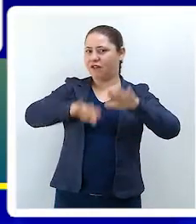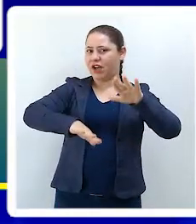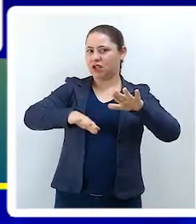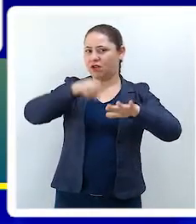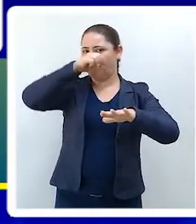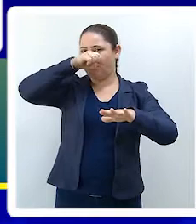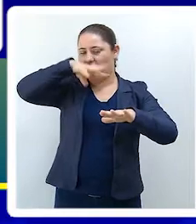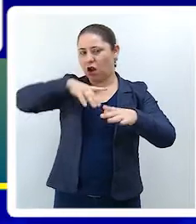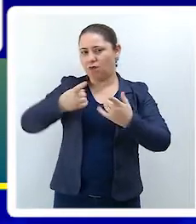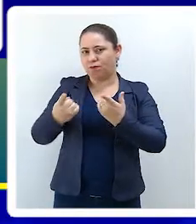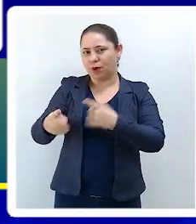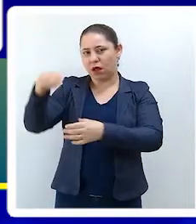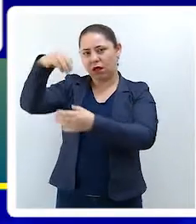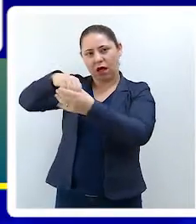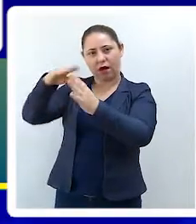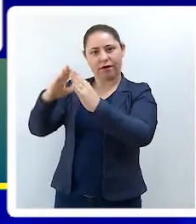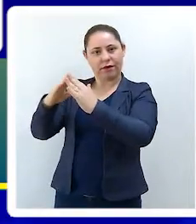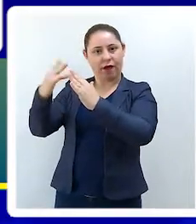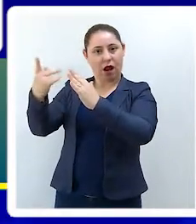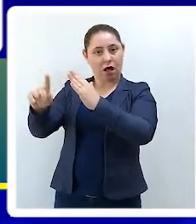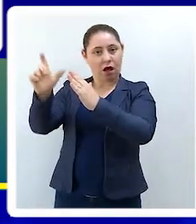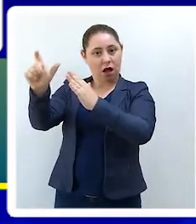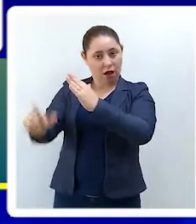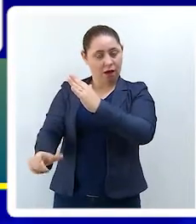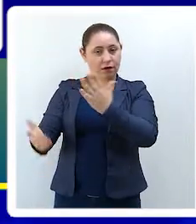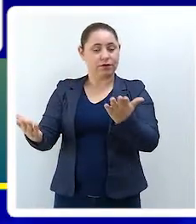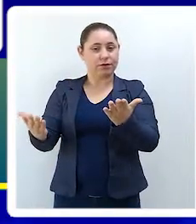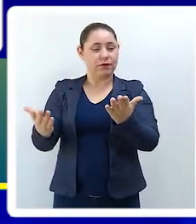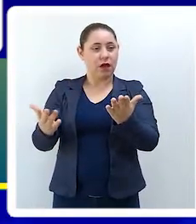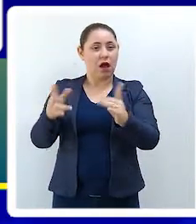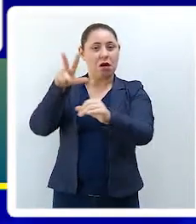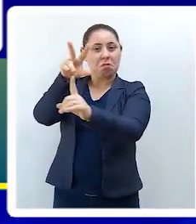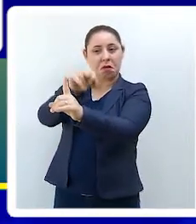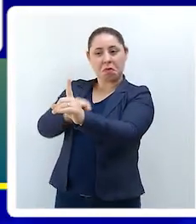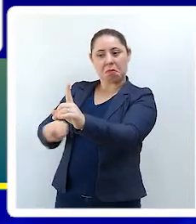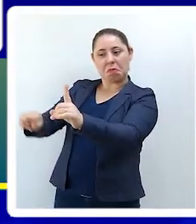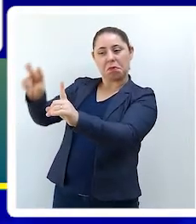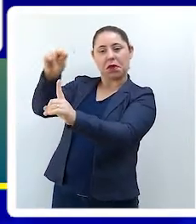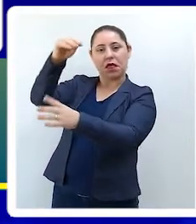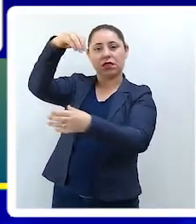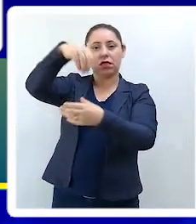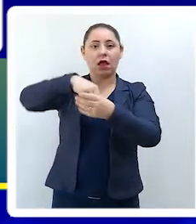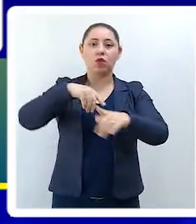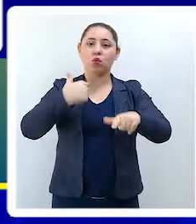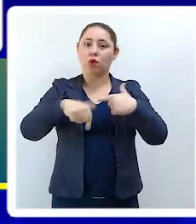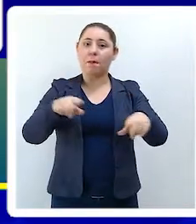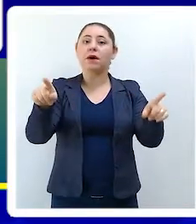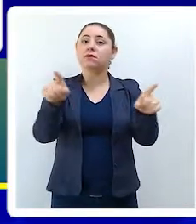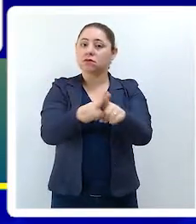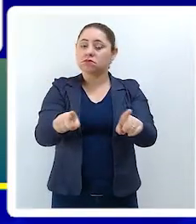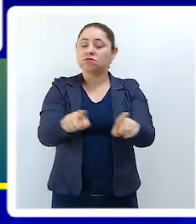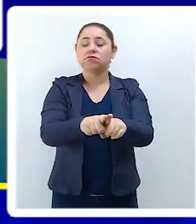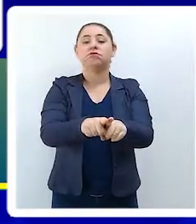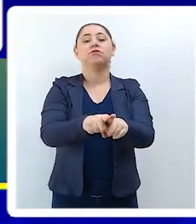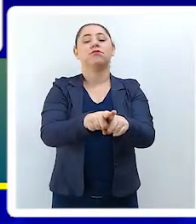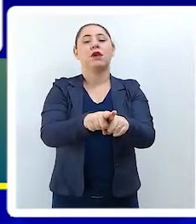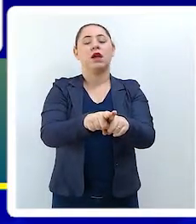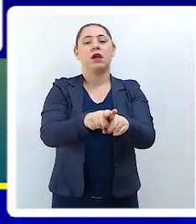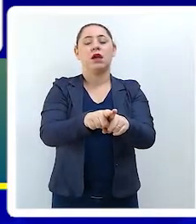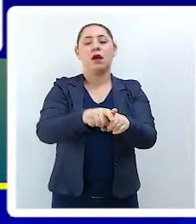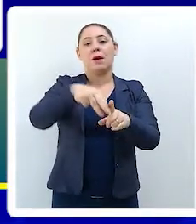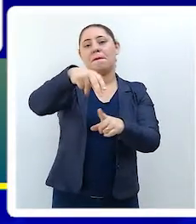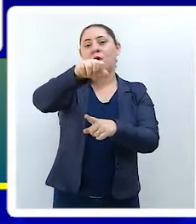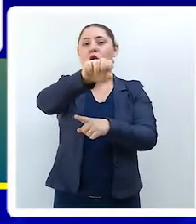uma violência doméstica, né, um assédio no ambiente de trabalho, um